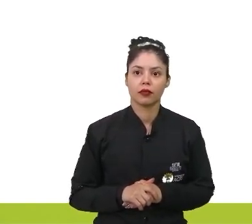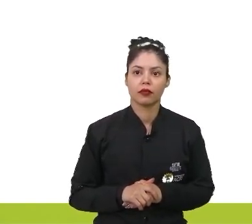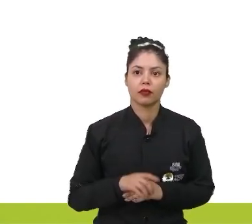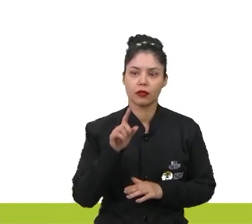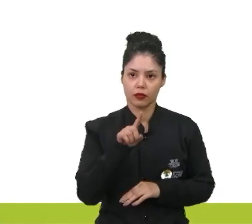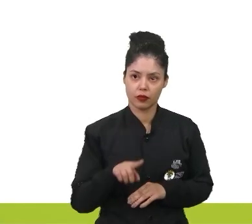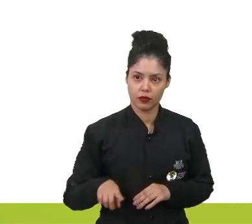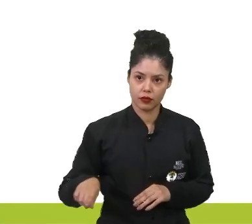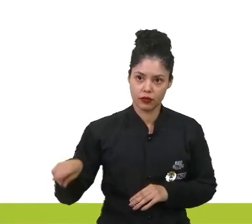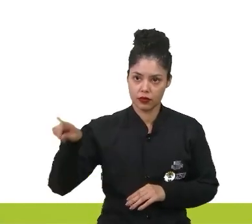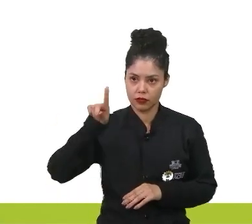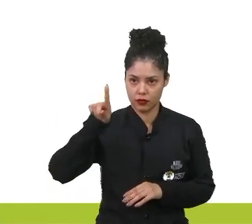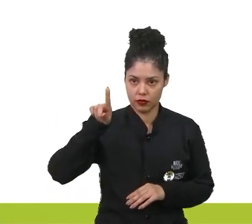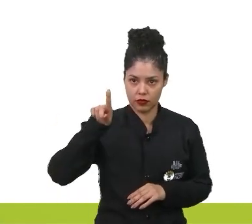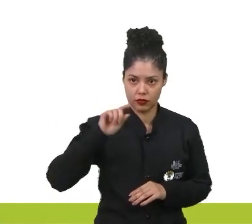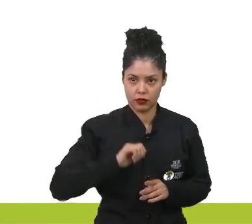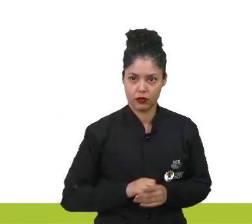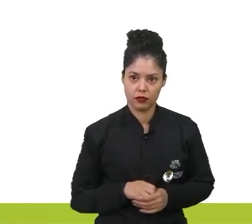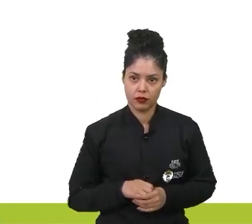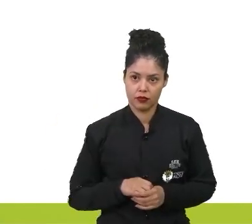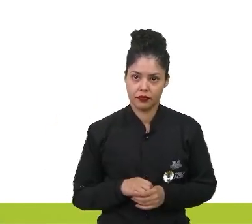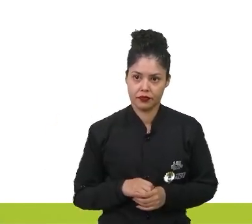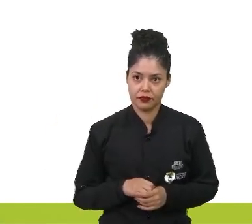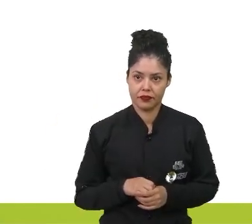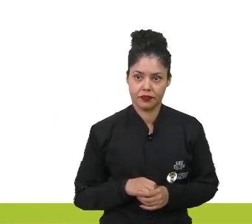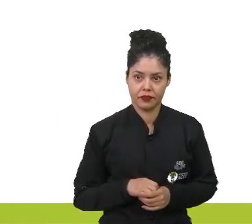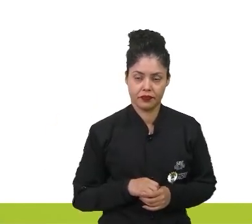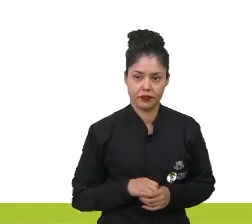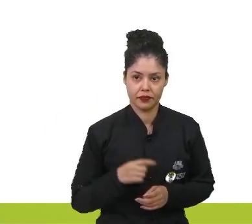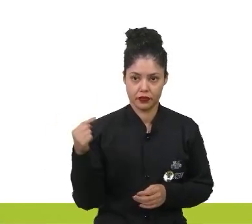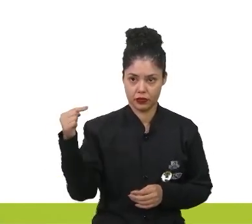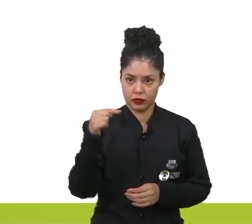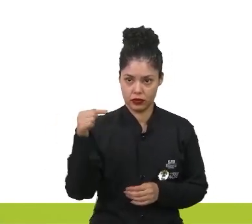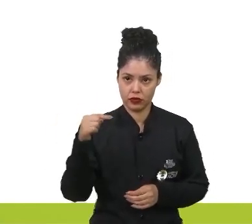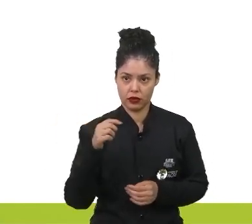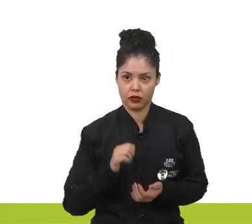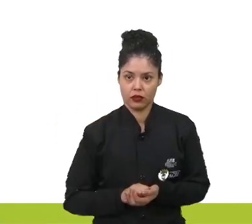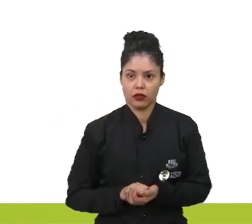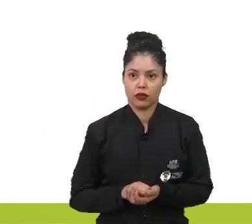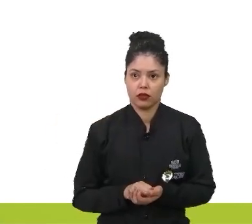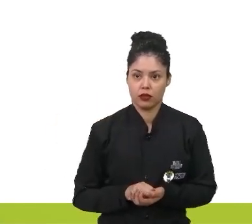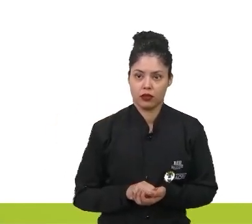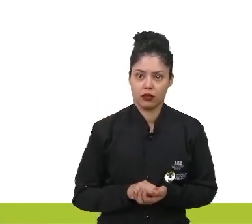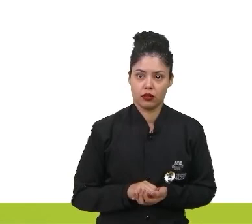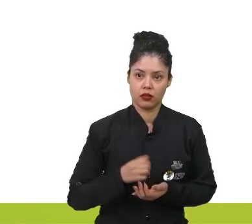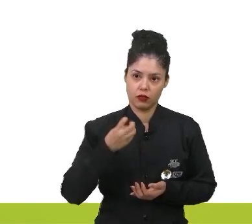para o outro lado, mas com o sentido contrário, ou seja, negativo, vai ficar menos